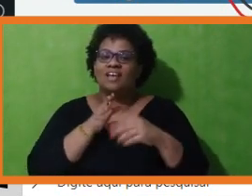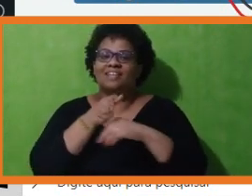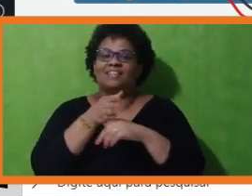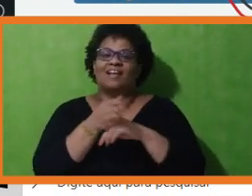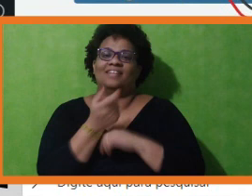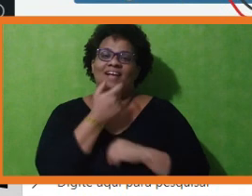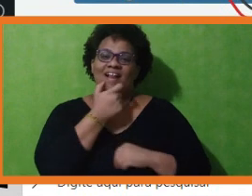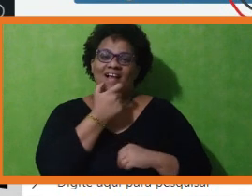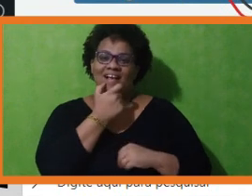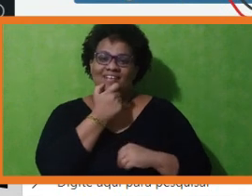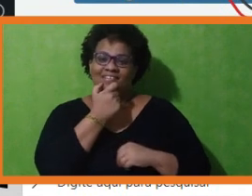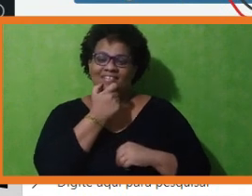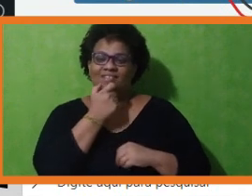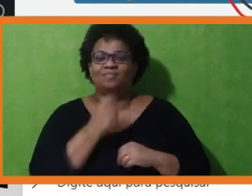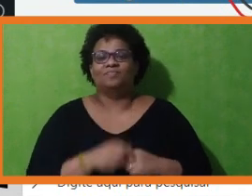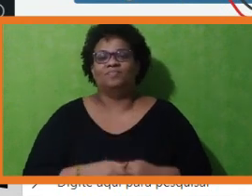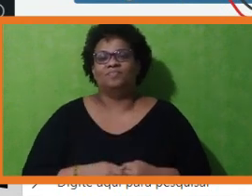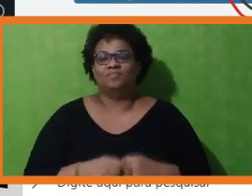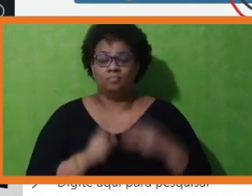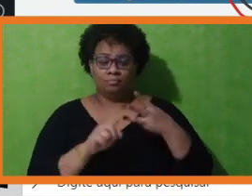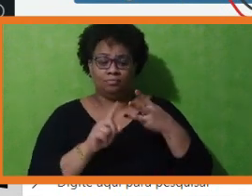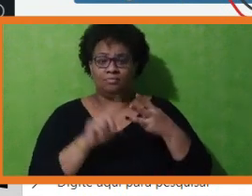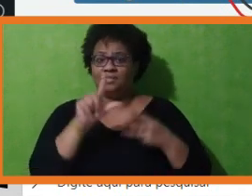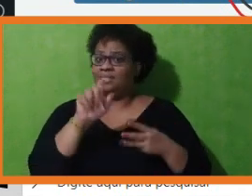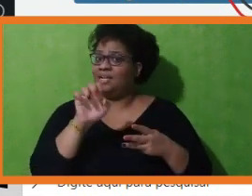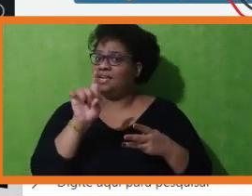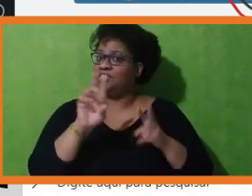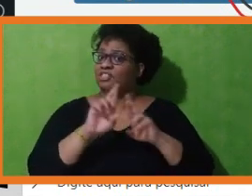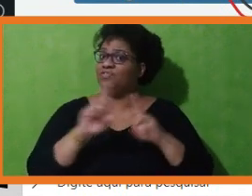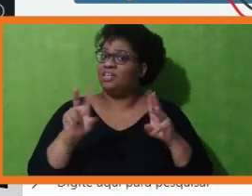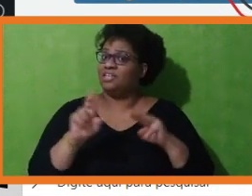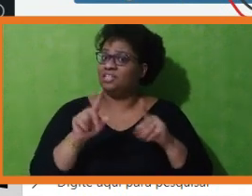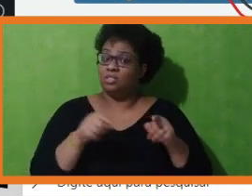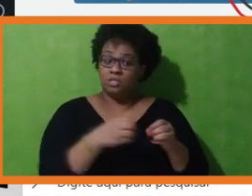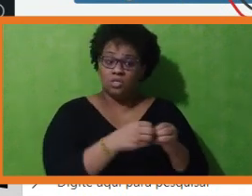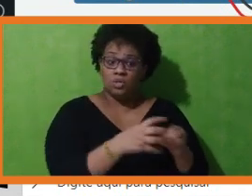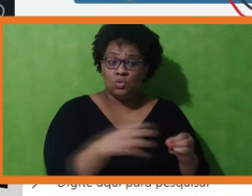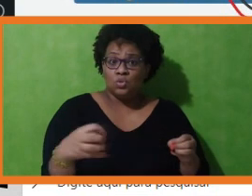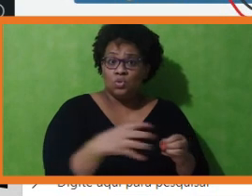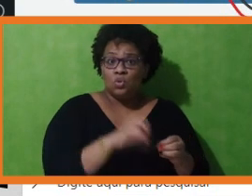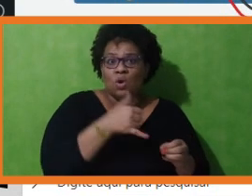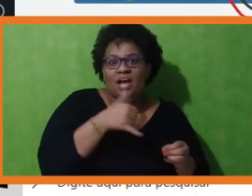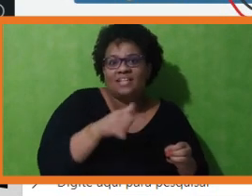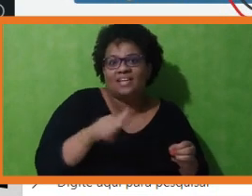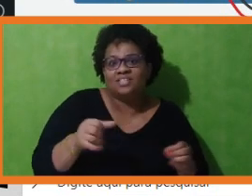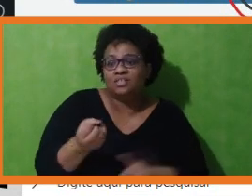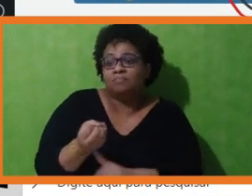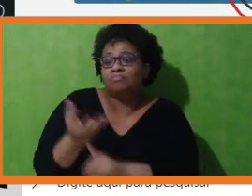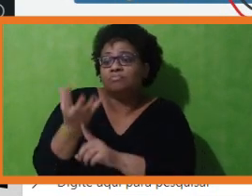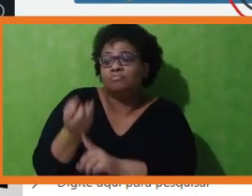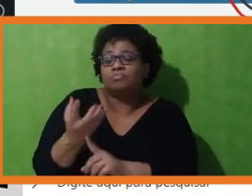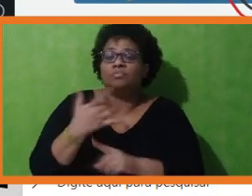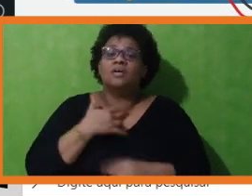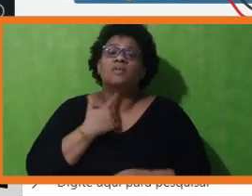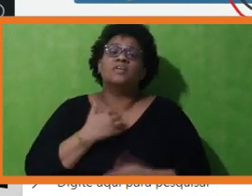Que é entrada em inglês. O LED é diferente. Eu quero que o Arduino forneça energia para o LED para que ele